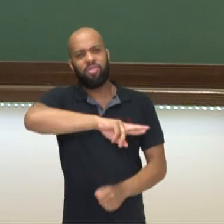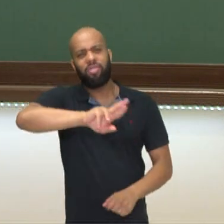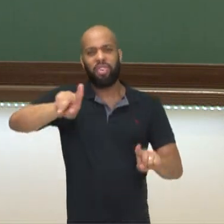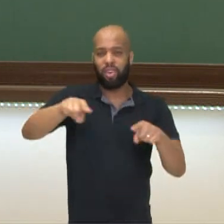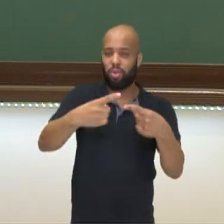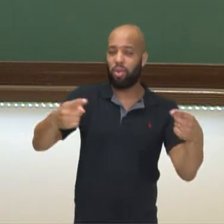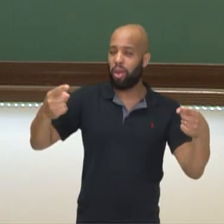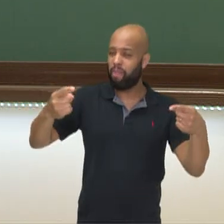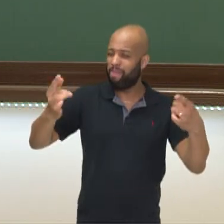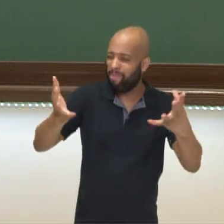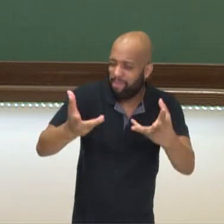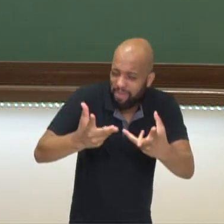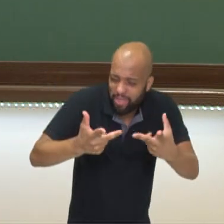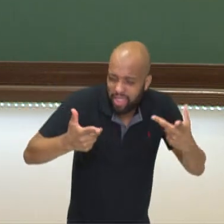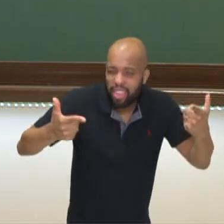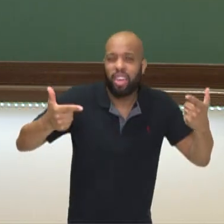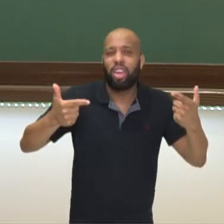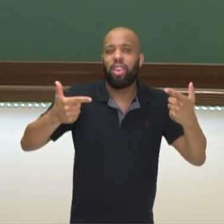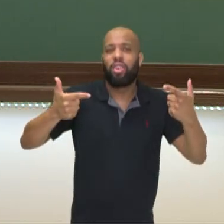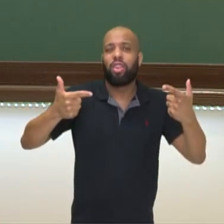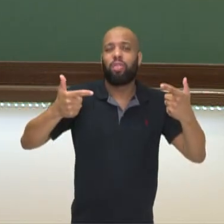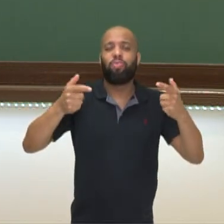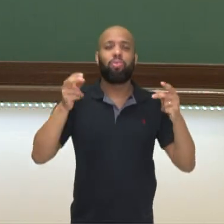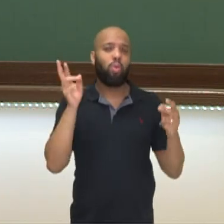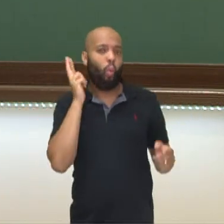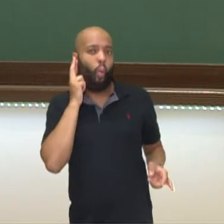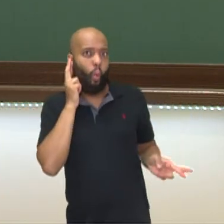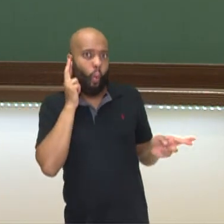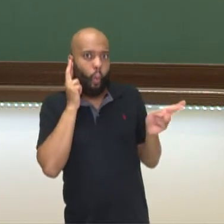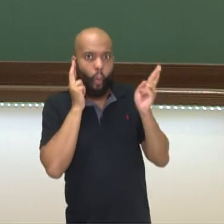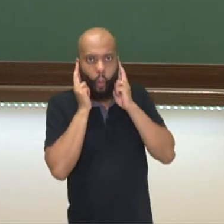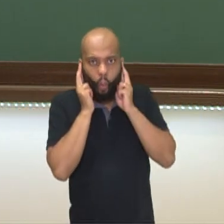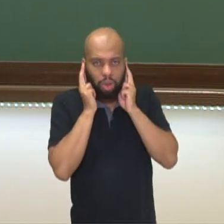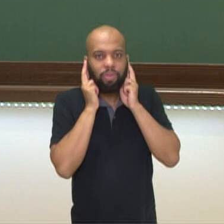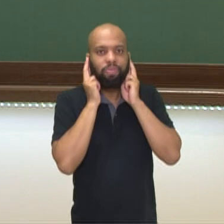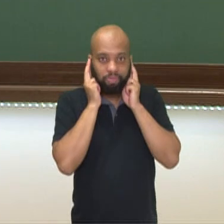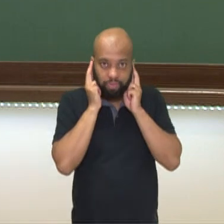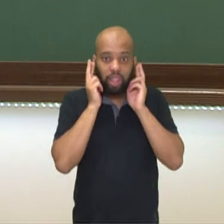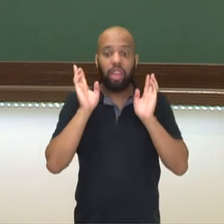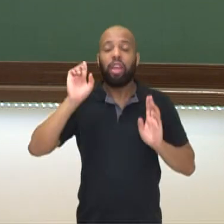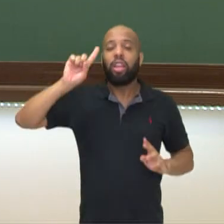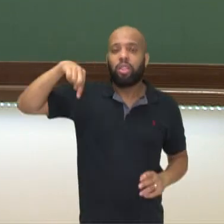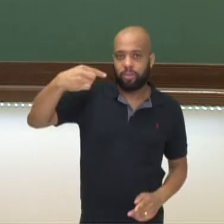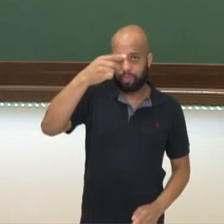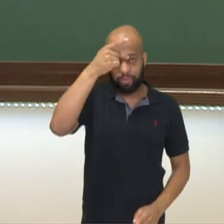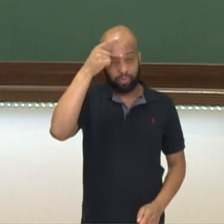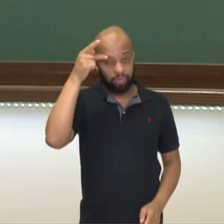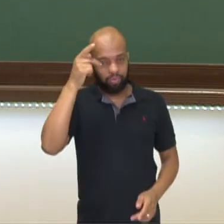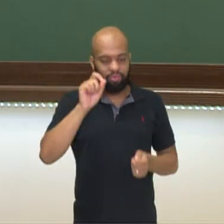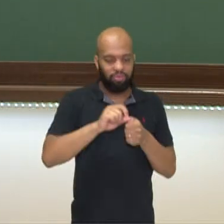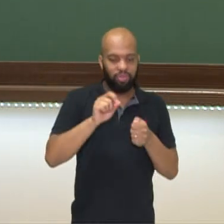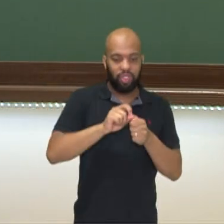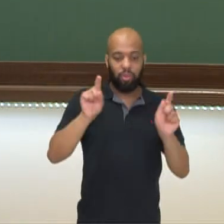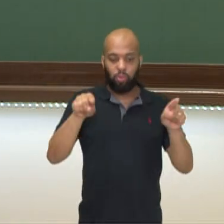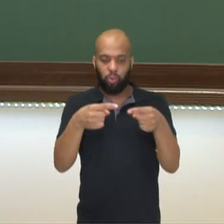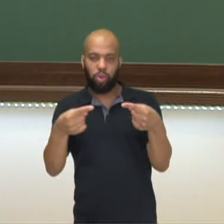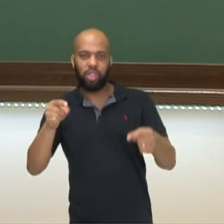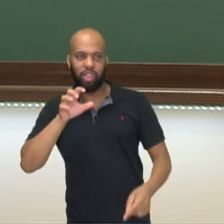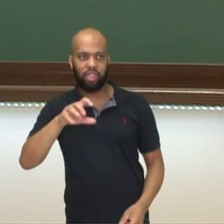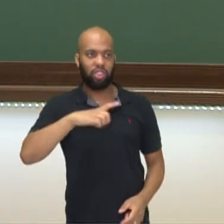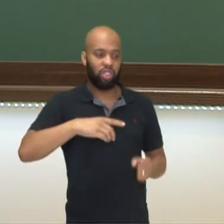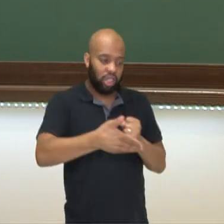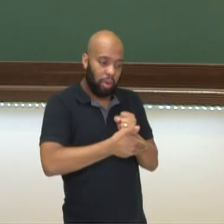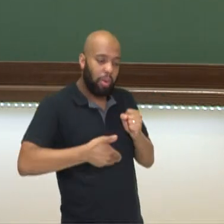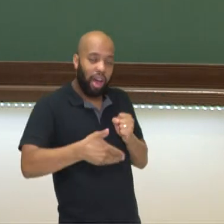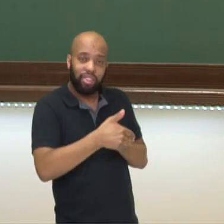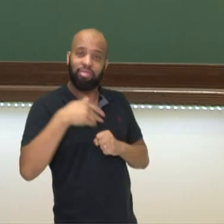estava quase plenamente surdo, né? Depois disso, as pessoas que iriam compor sinfonias tinham como base a